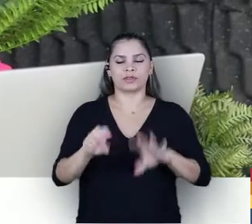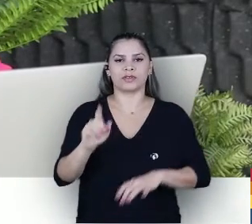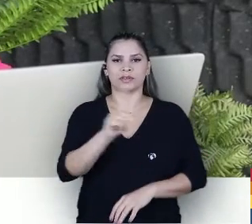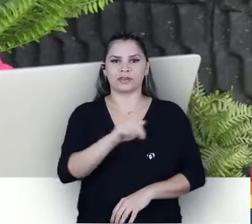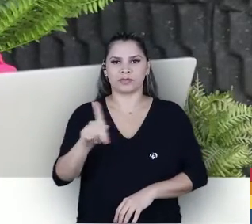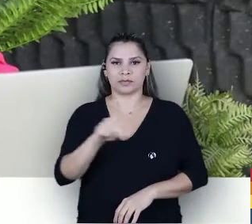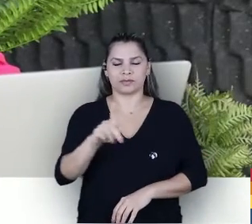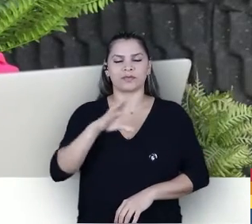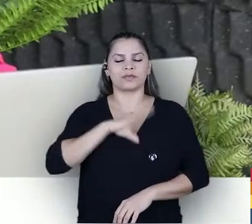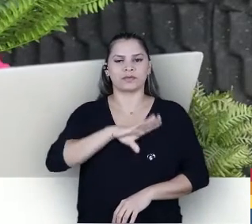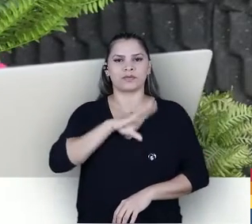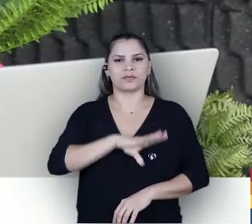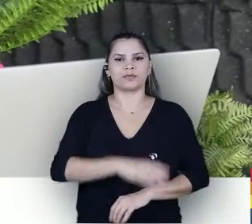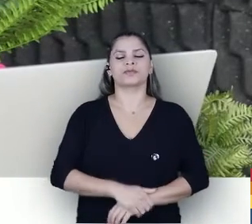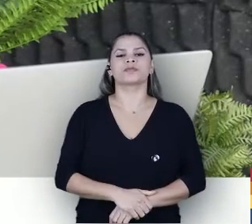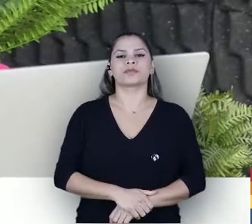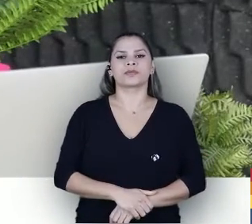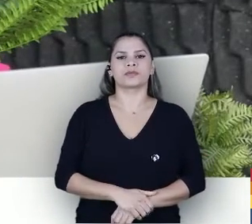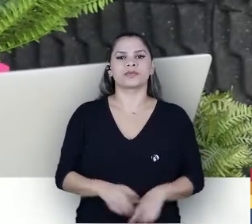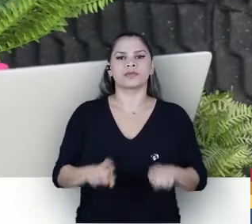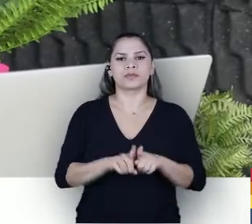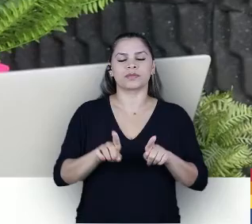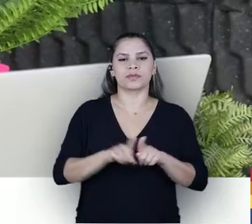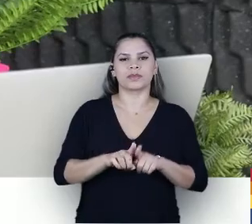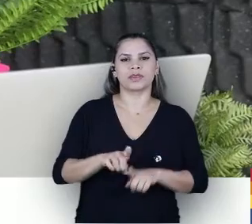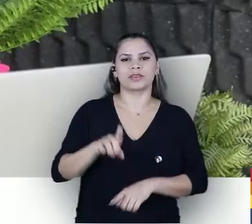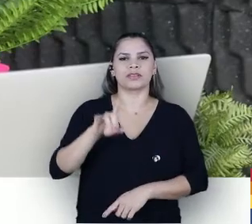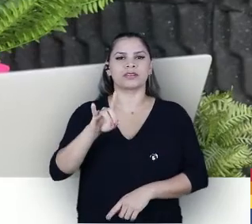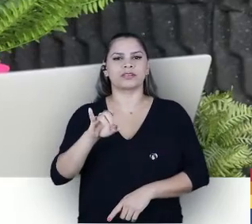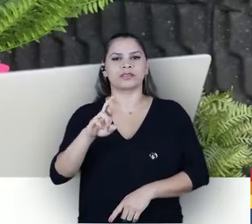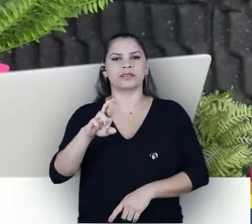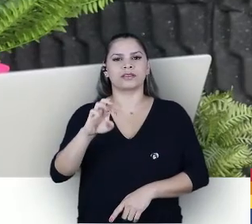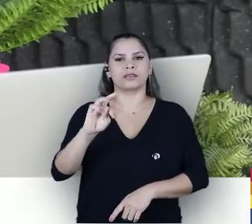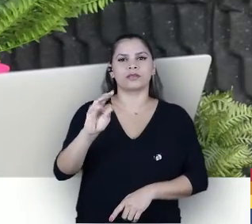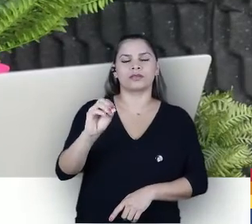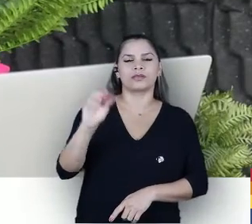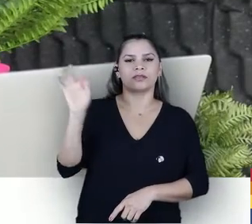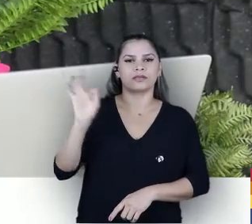e é doutoranda em Literatura Comparada. É professora de Língua